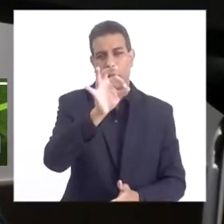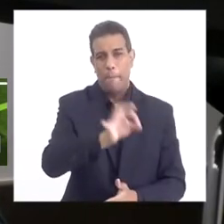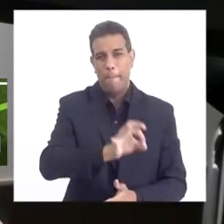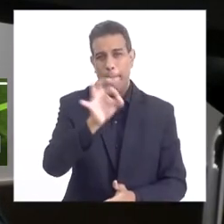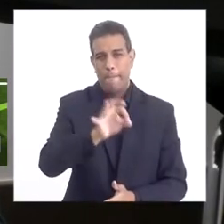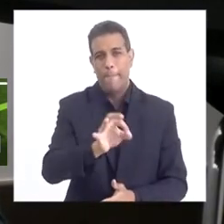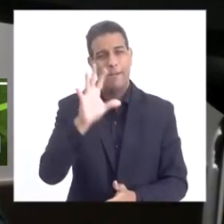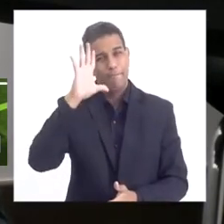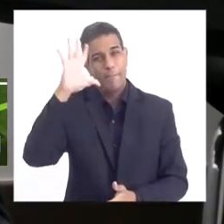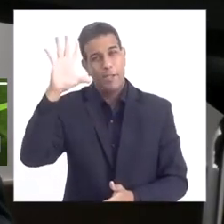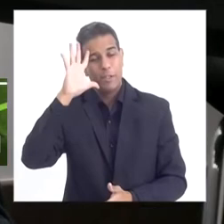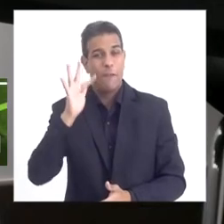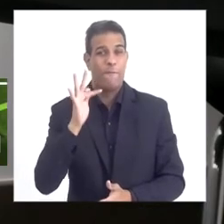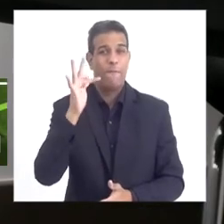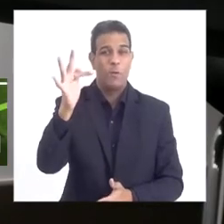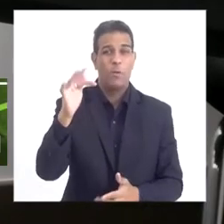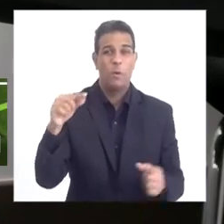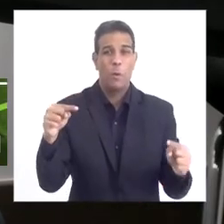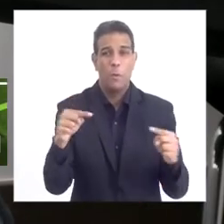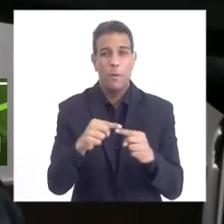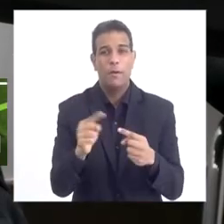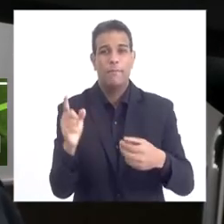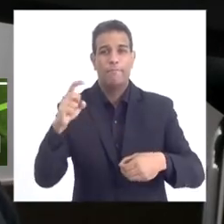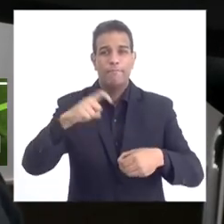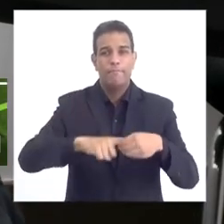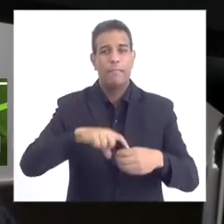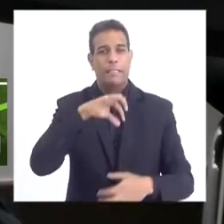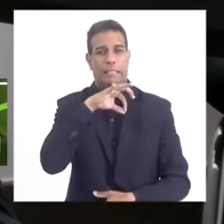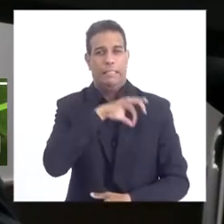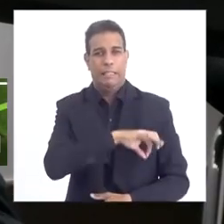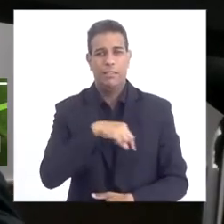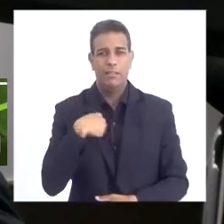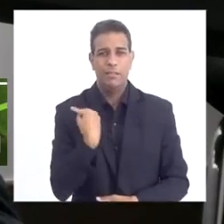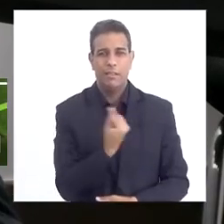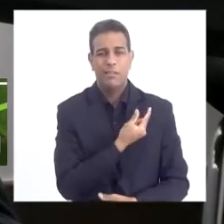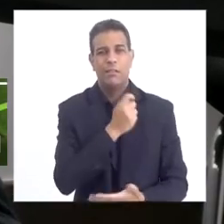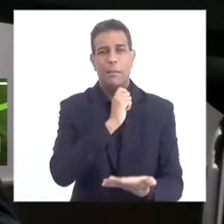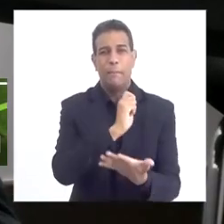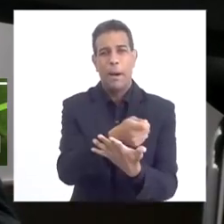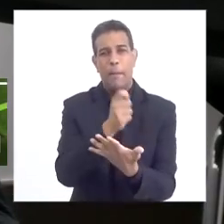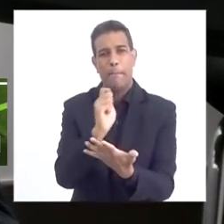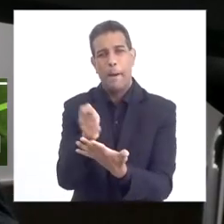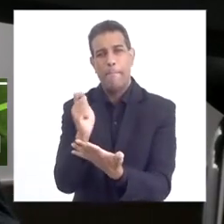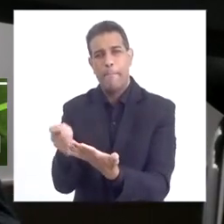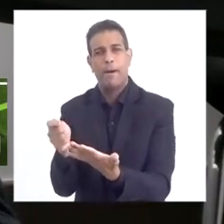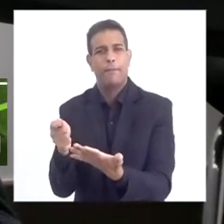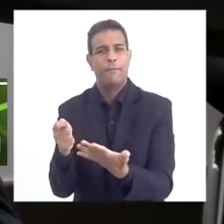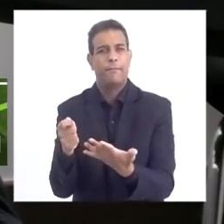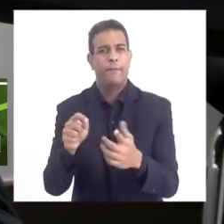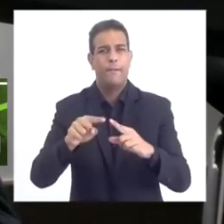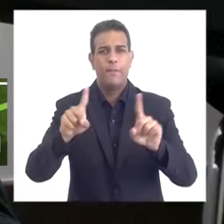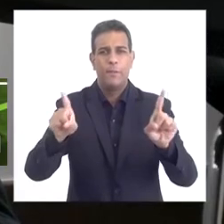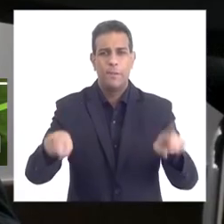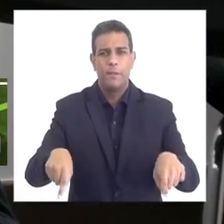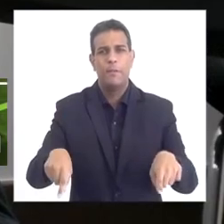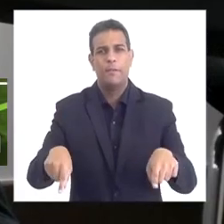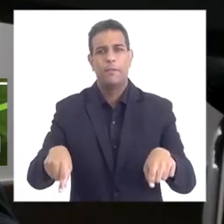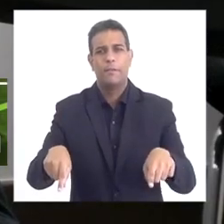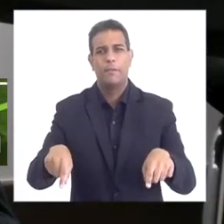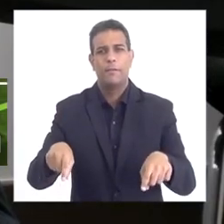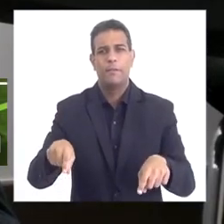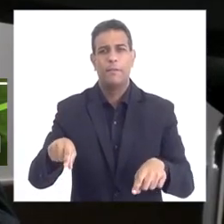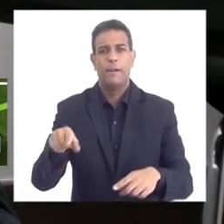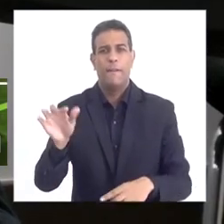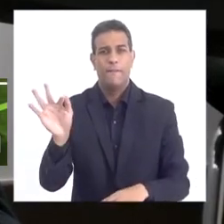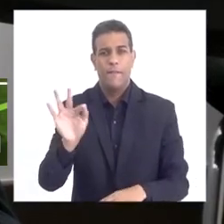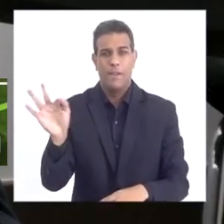Vamos imaginar que seja 24%. Nós temos que pagar ao funcionalismo em fevereiro de